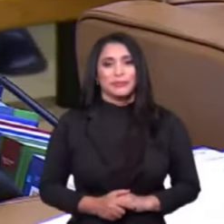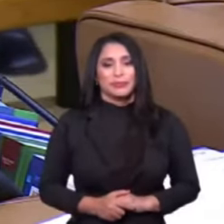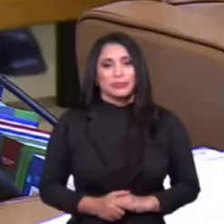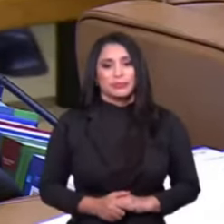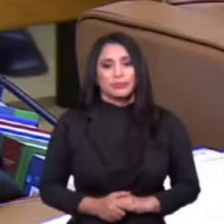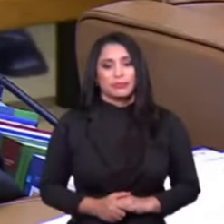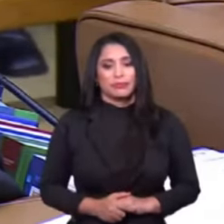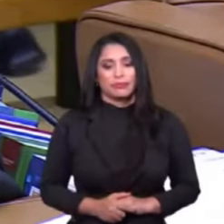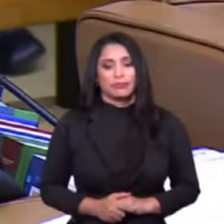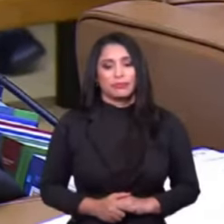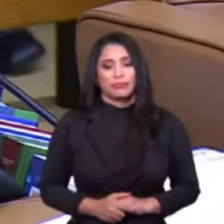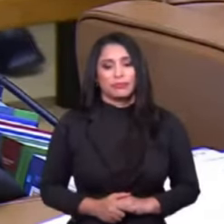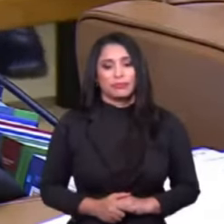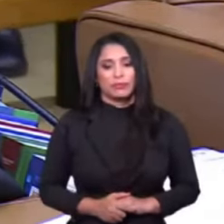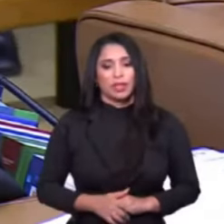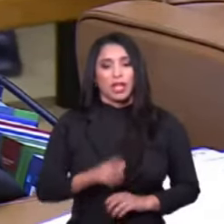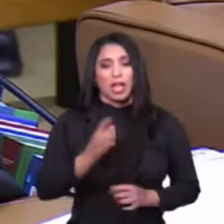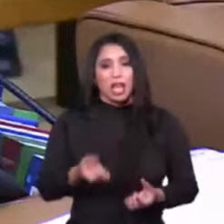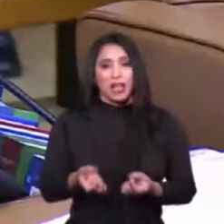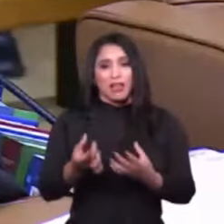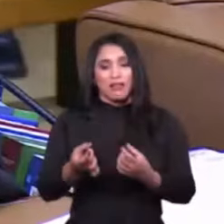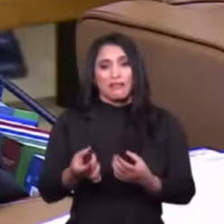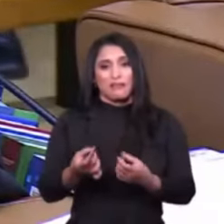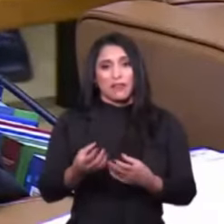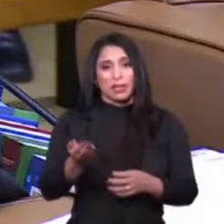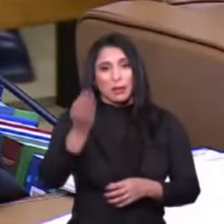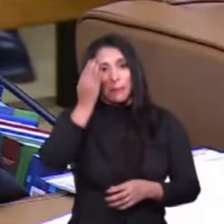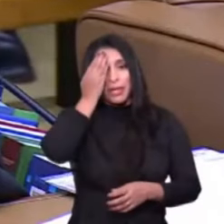Considerações sobre o mercado negro num ambiente legalizado.